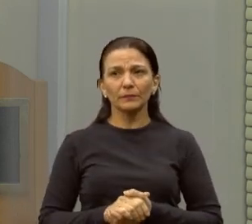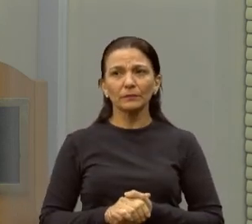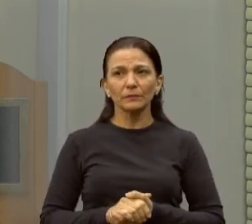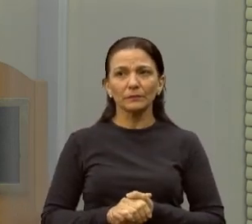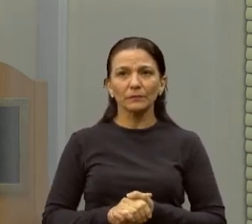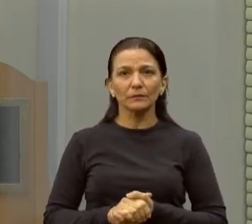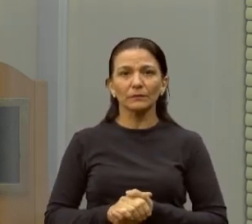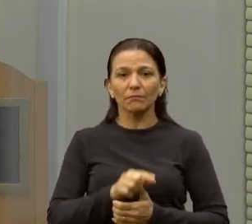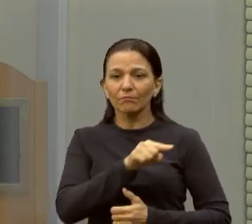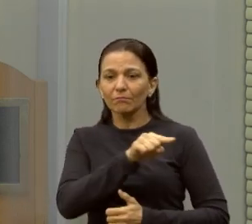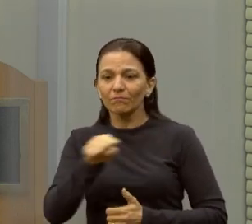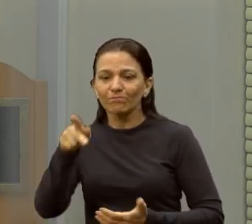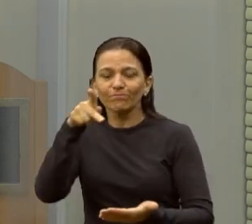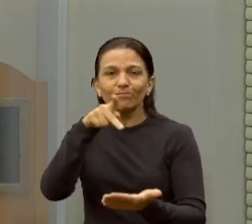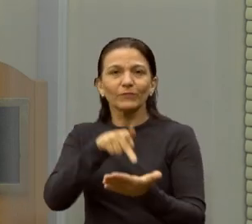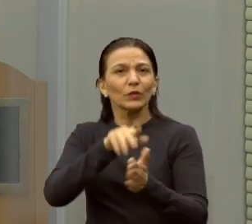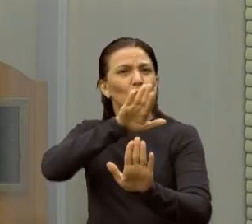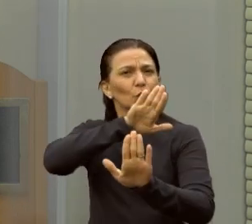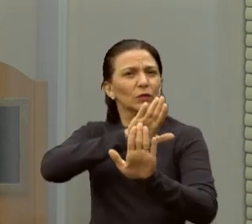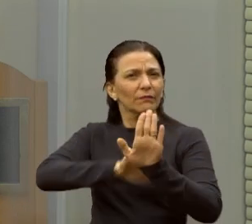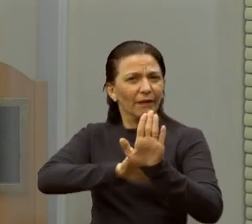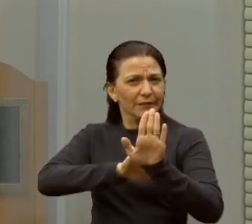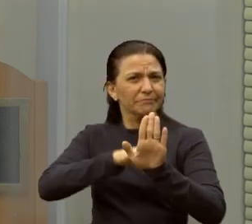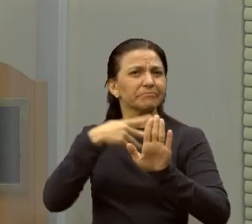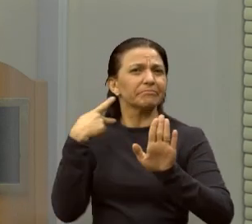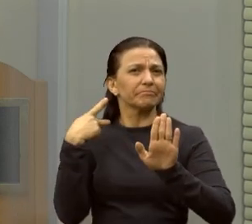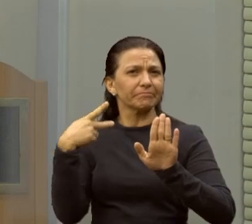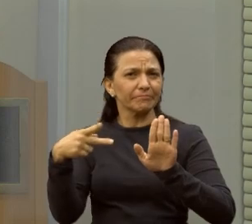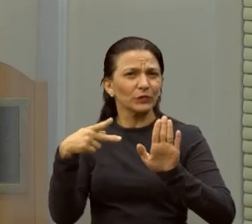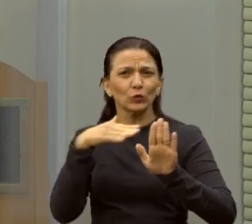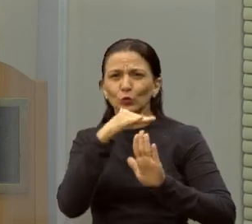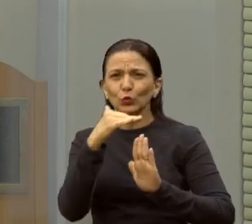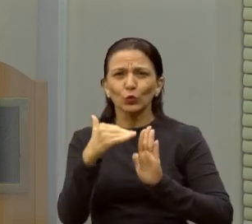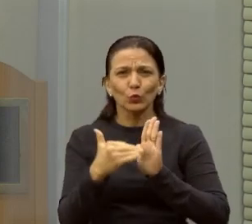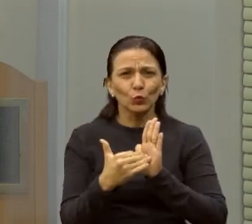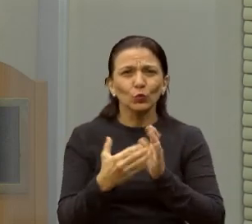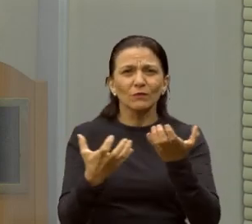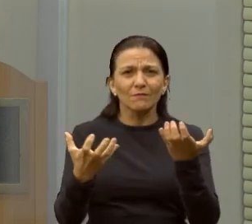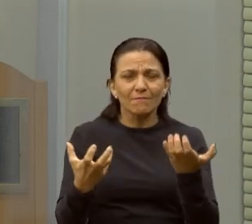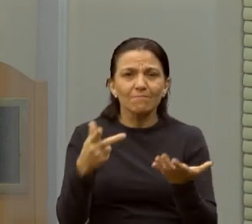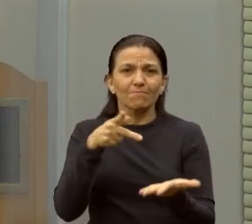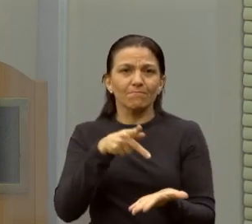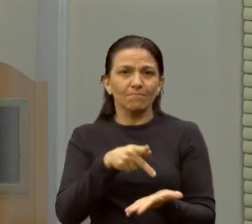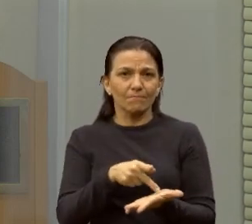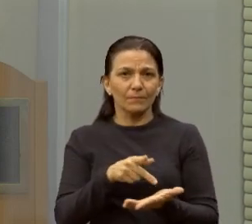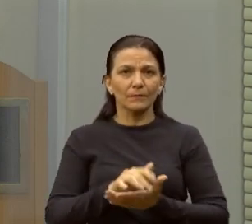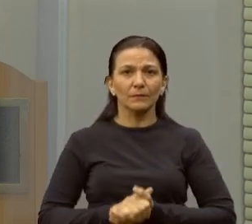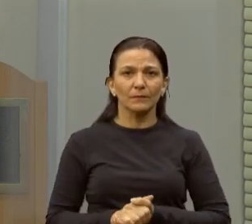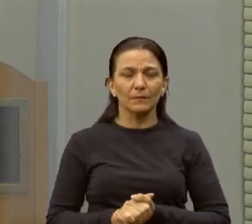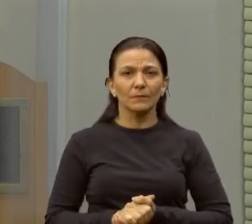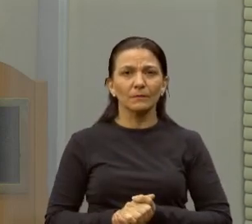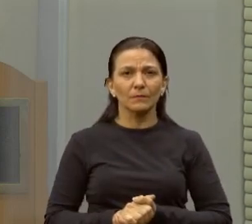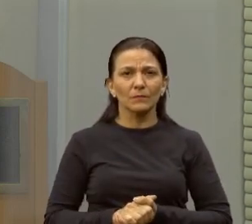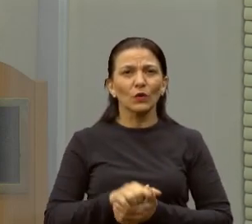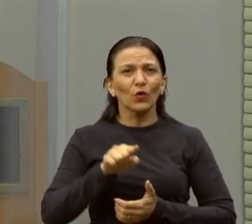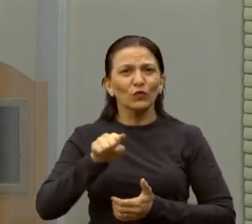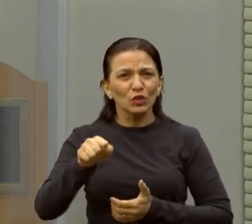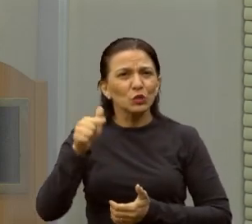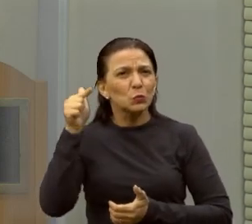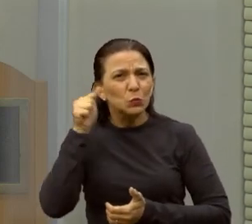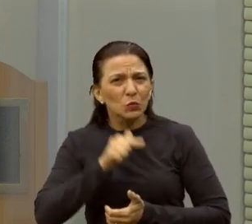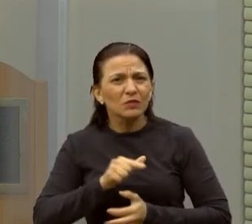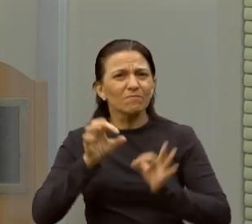irão assumir a verdade por trás deste projeto de tudo que vocês queriam de fato vocês vão conseguir dar sustentação